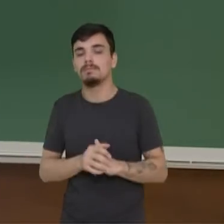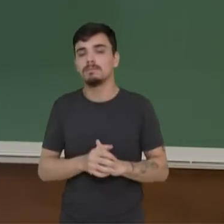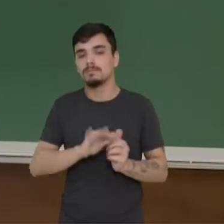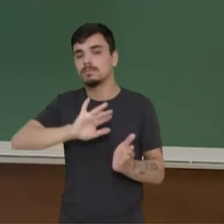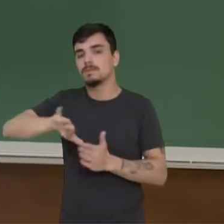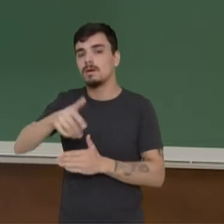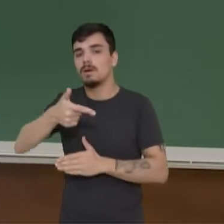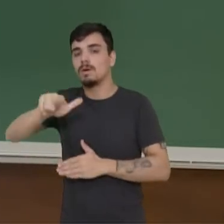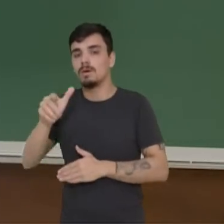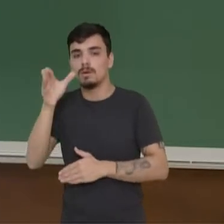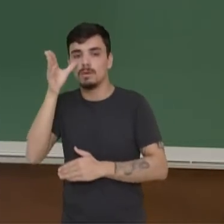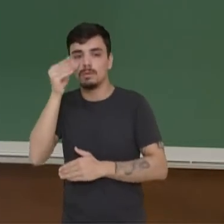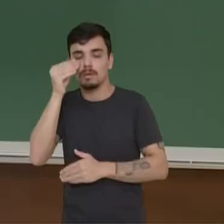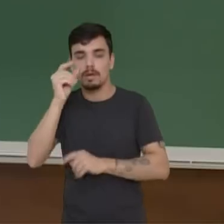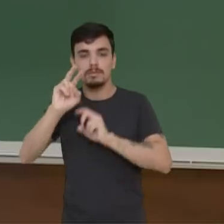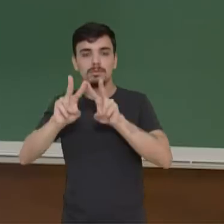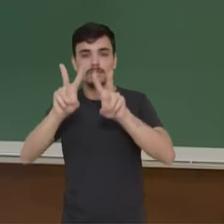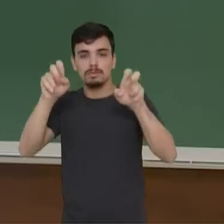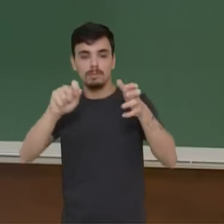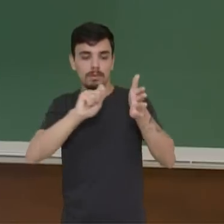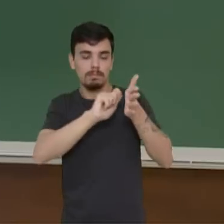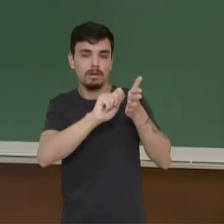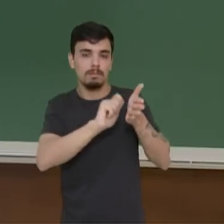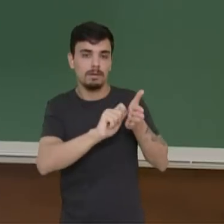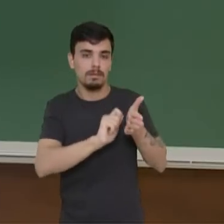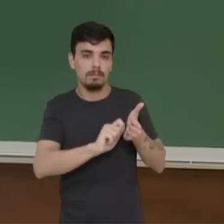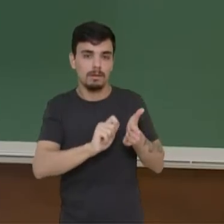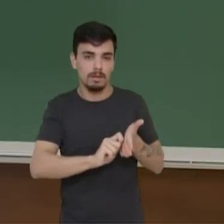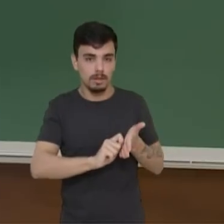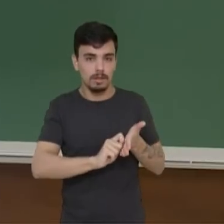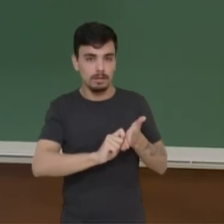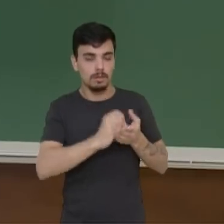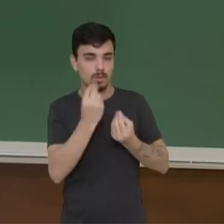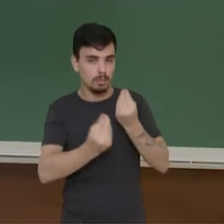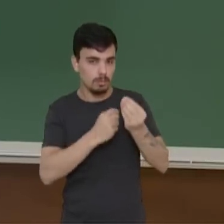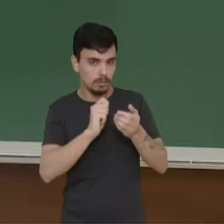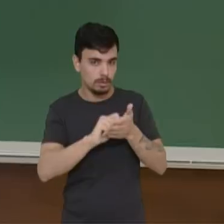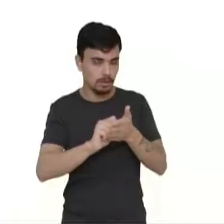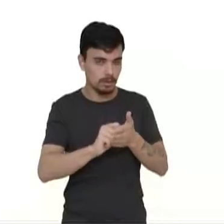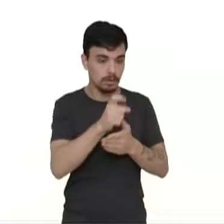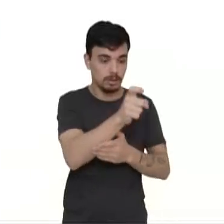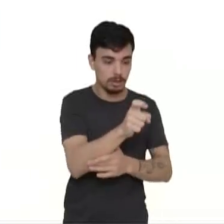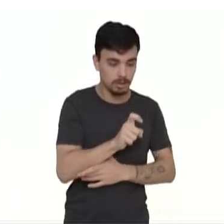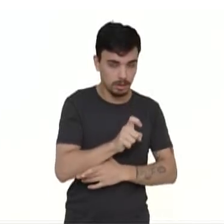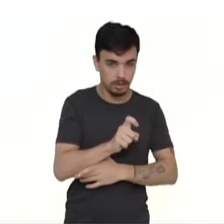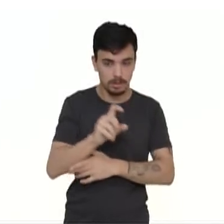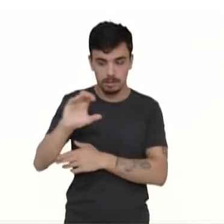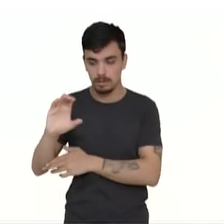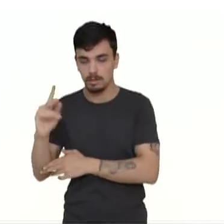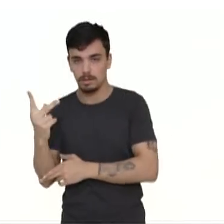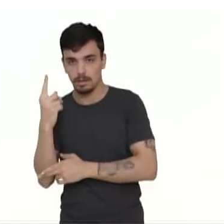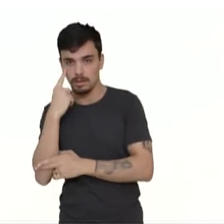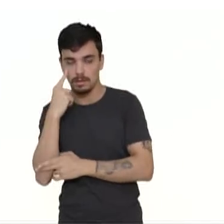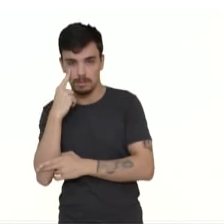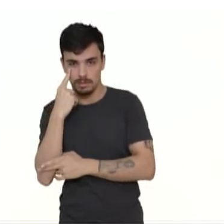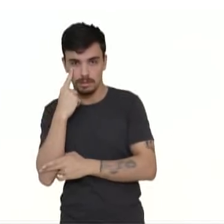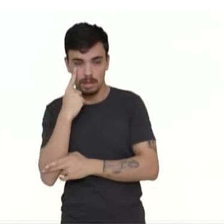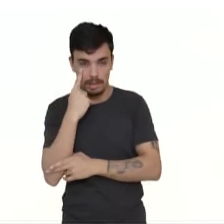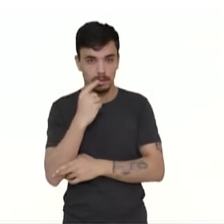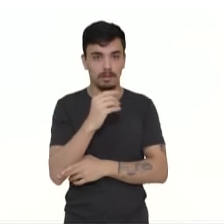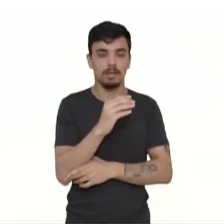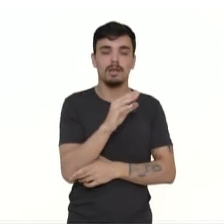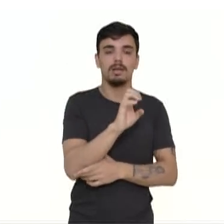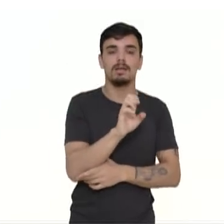sobre ortografia. Vamos ler aqui agora a questão do uso do X ou do CH. Enchente com CH ou enchente